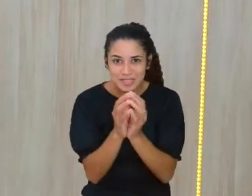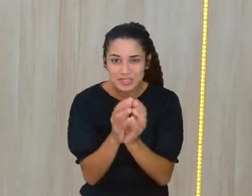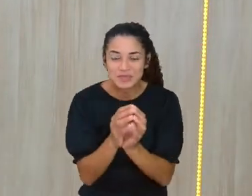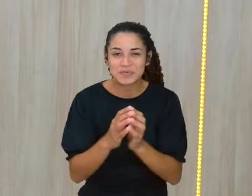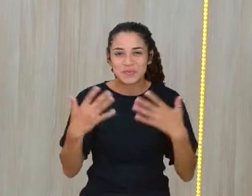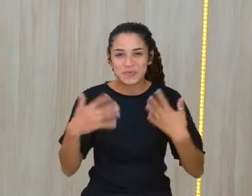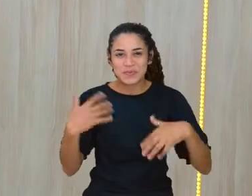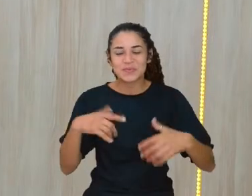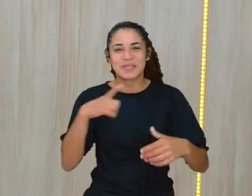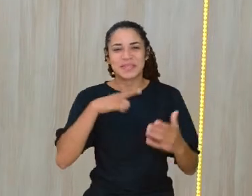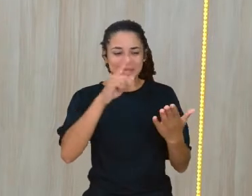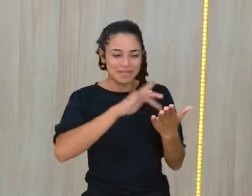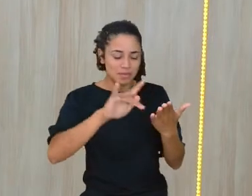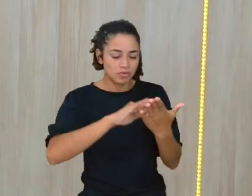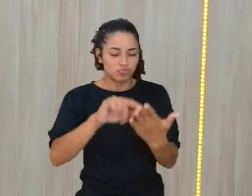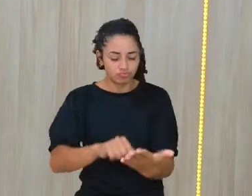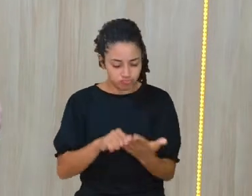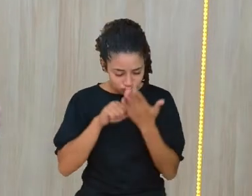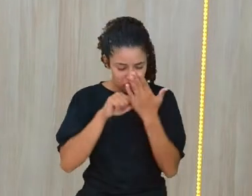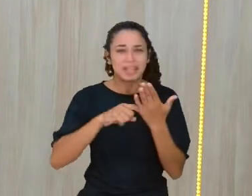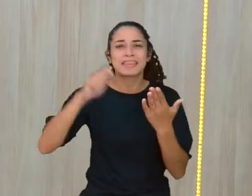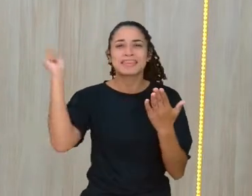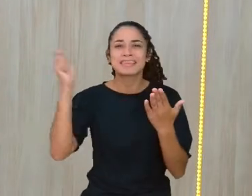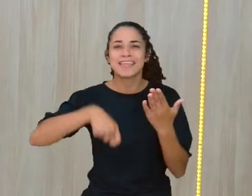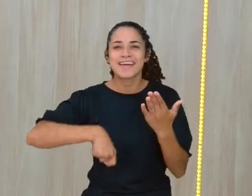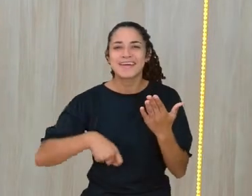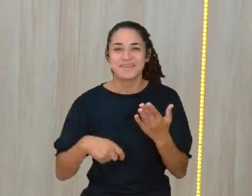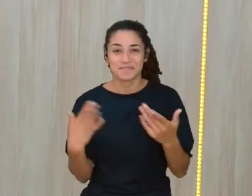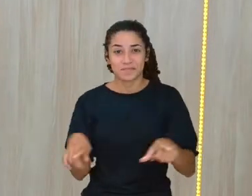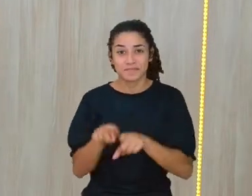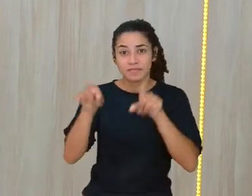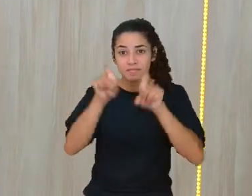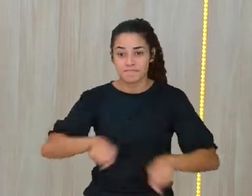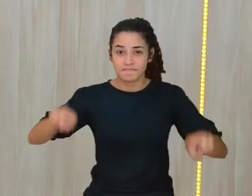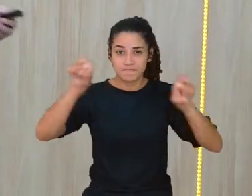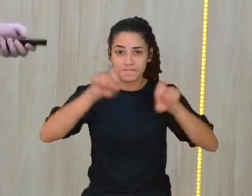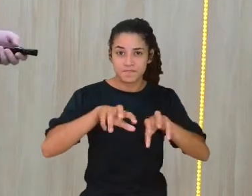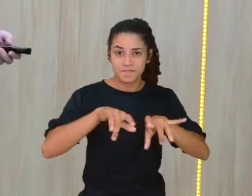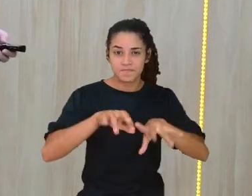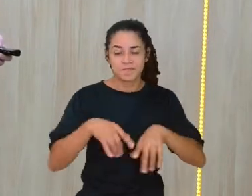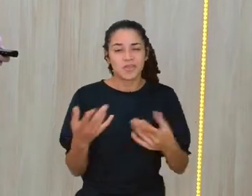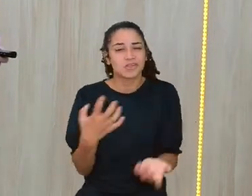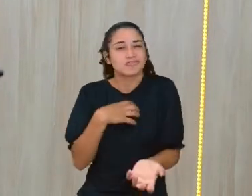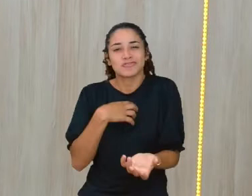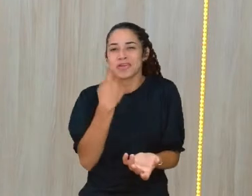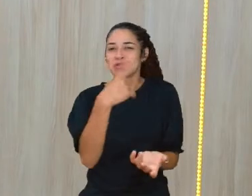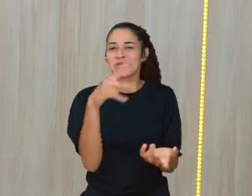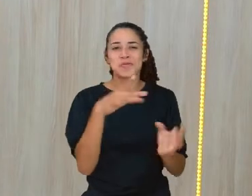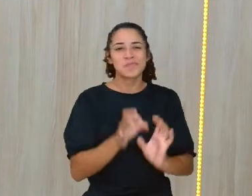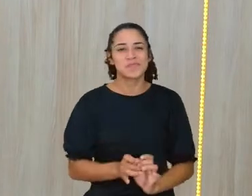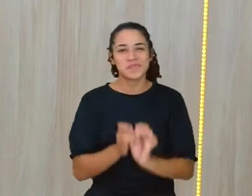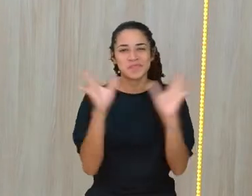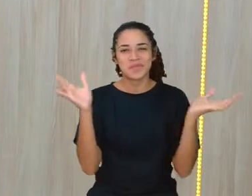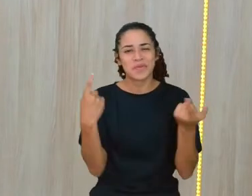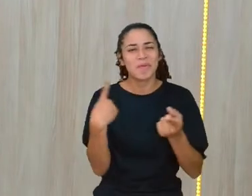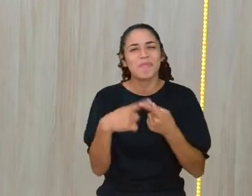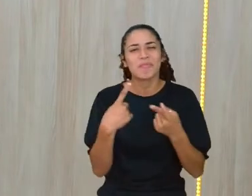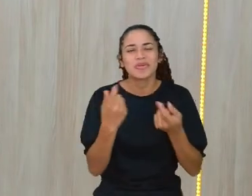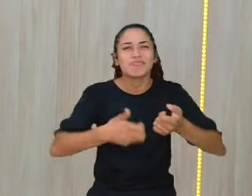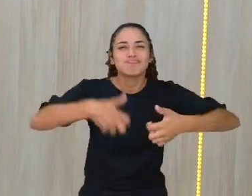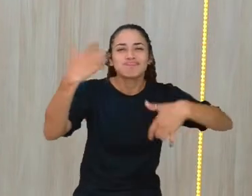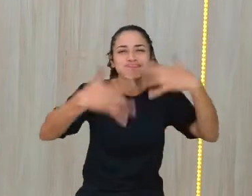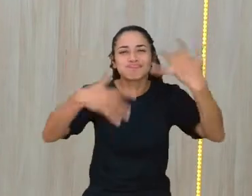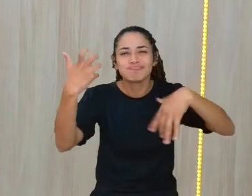entregou, também acessa. E no seu computador, do jeito que você quiser. Por que eu estou falando tanto